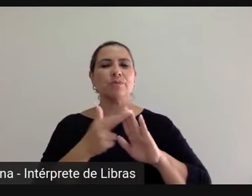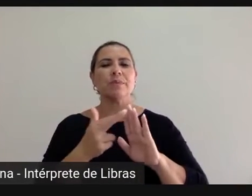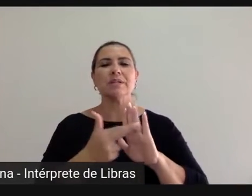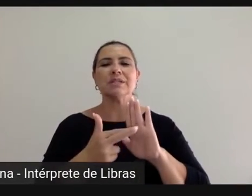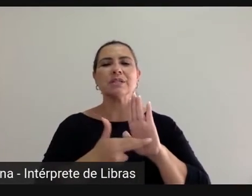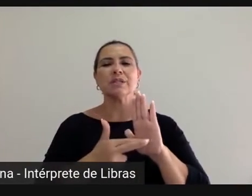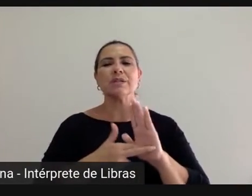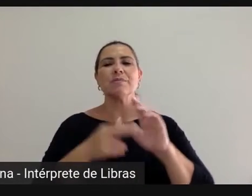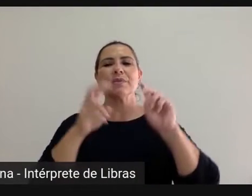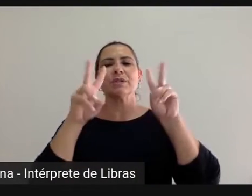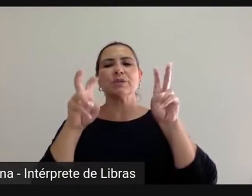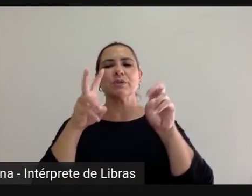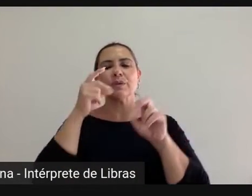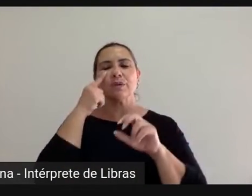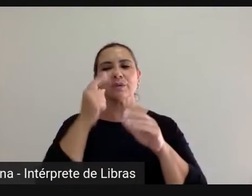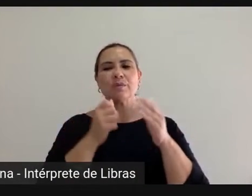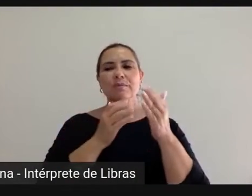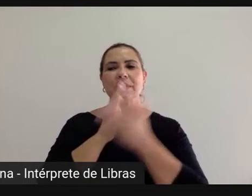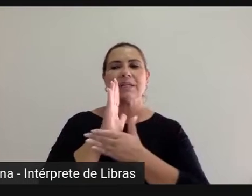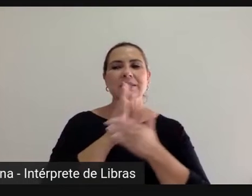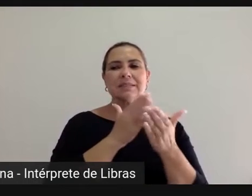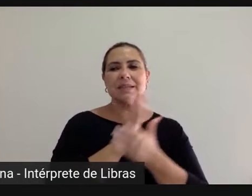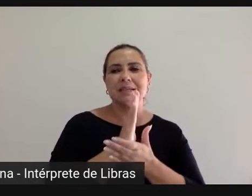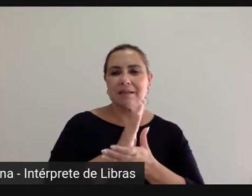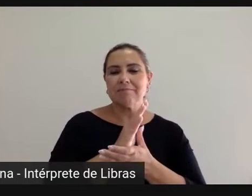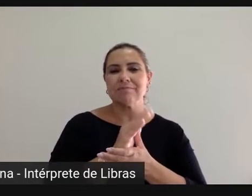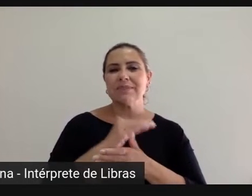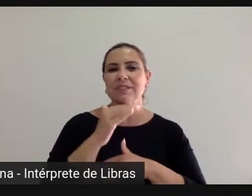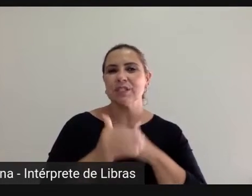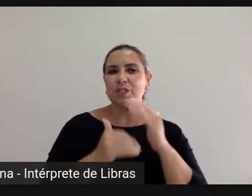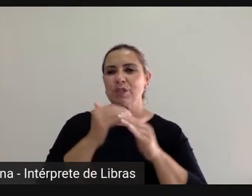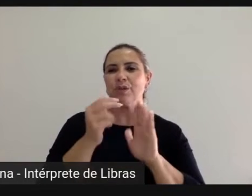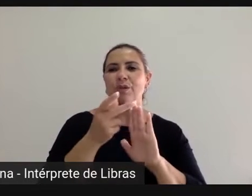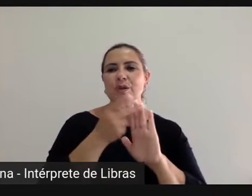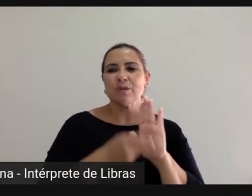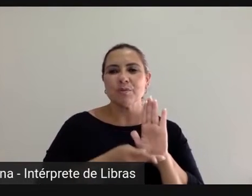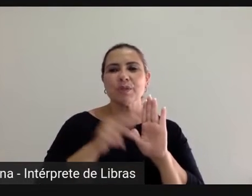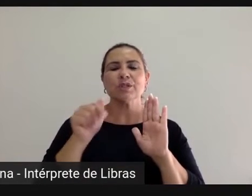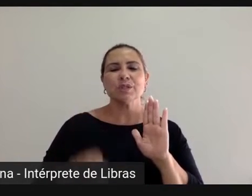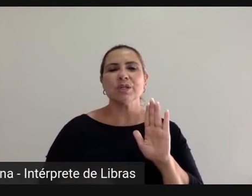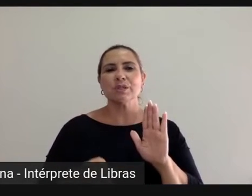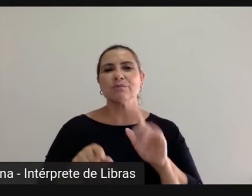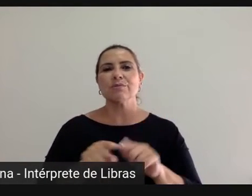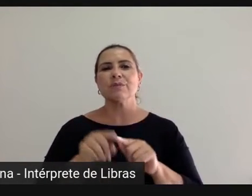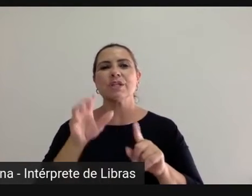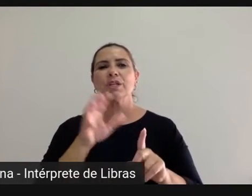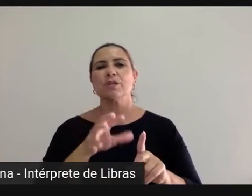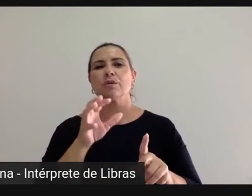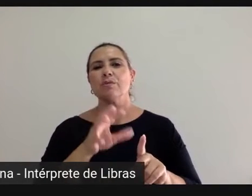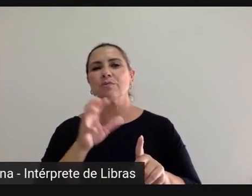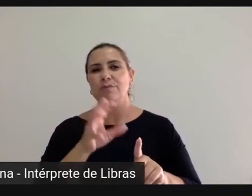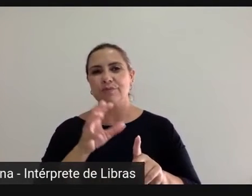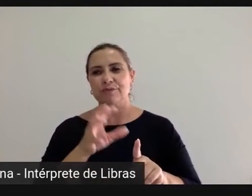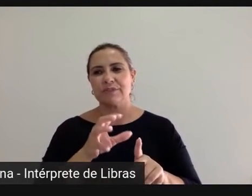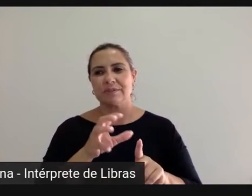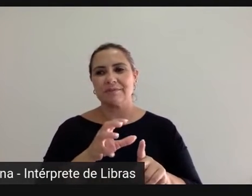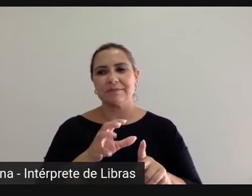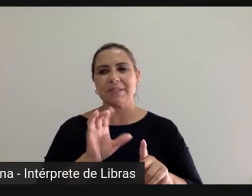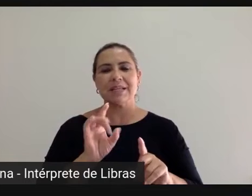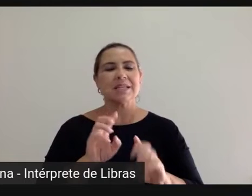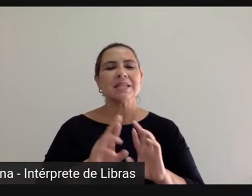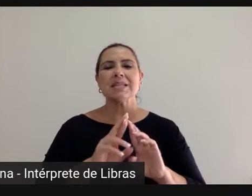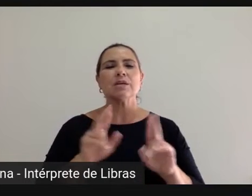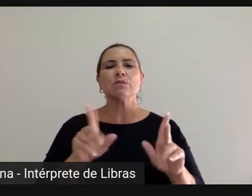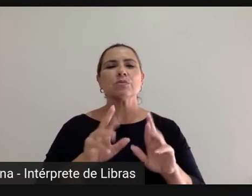matérias do seu interesse, no acompanhamento dos processos, dos projetos de lei aqui no Congresso, enfim, uma influência maior, não talvez por um acesso,